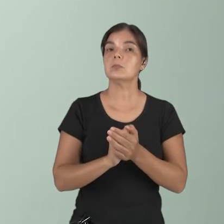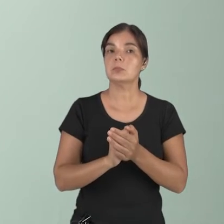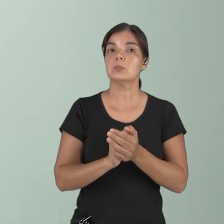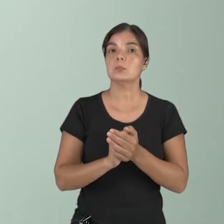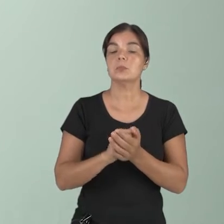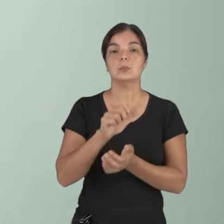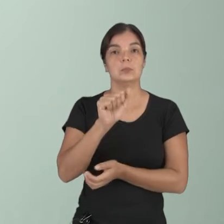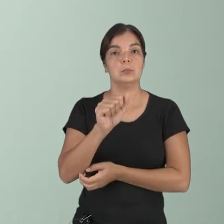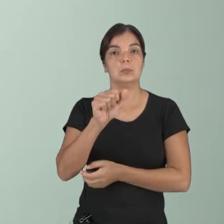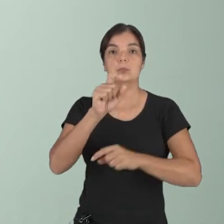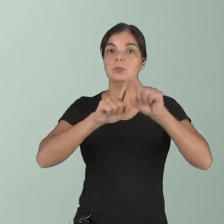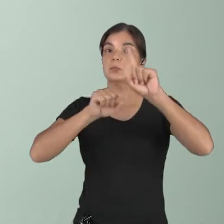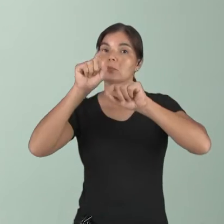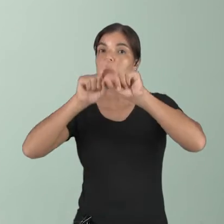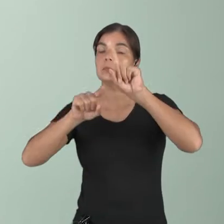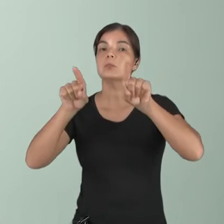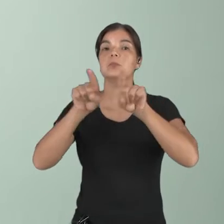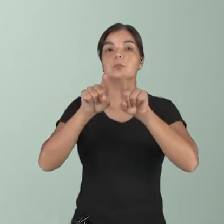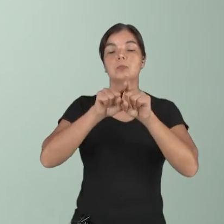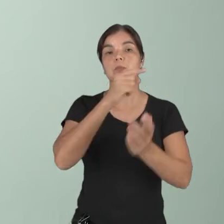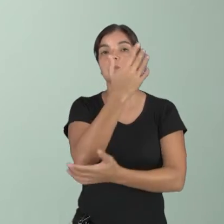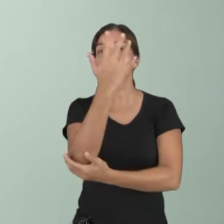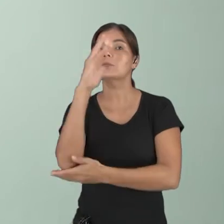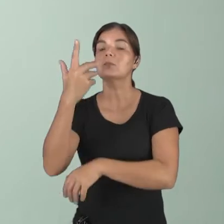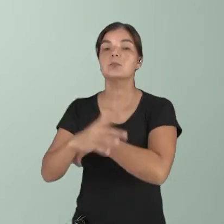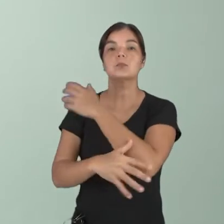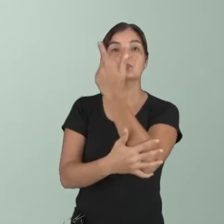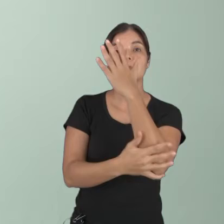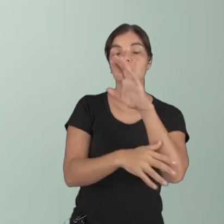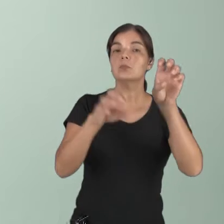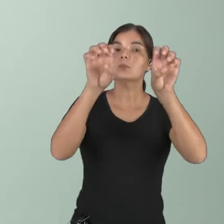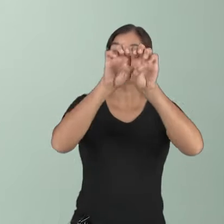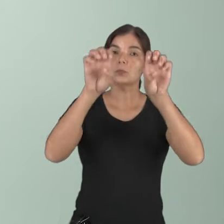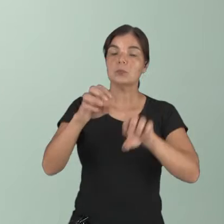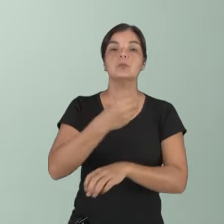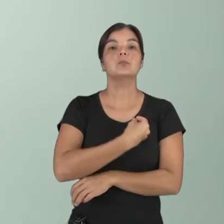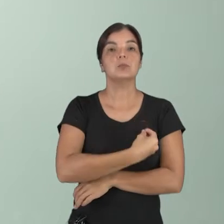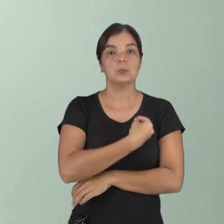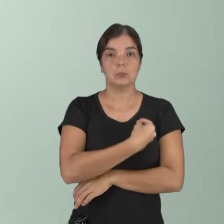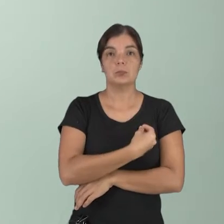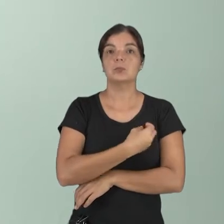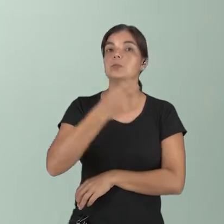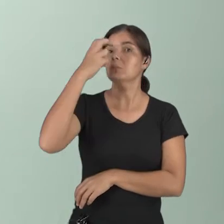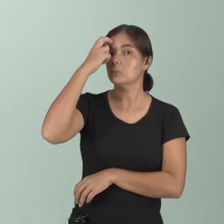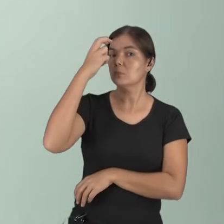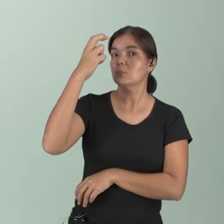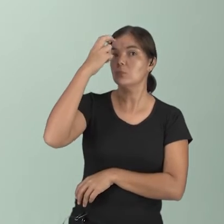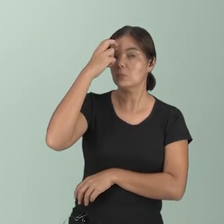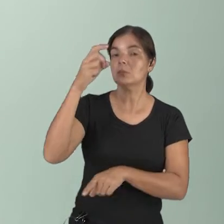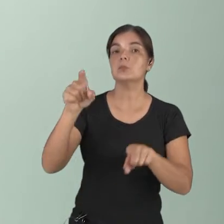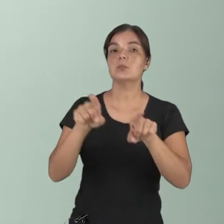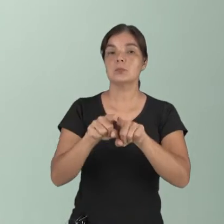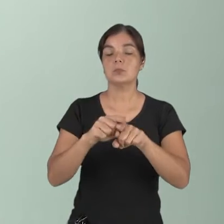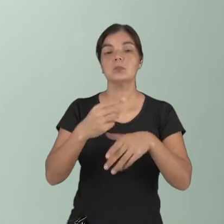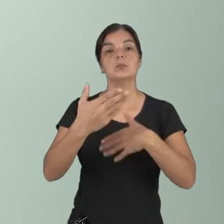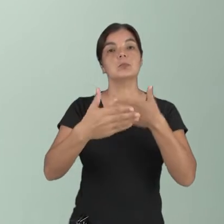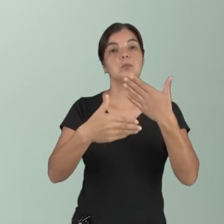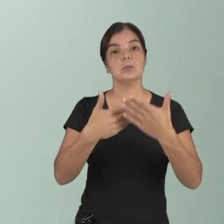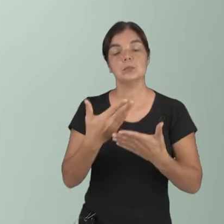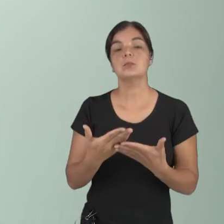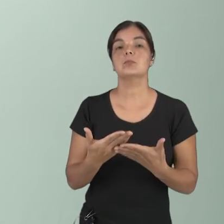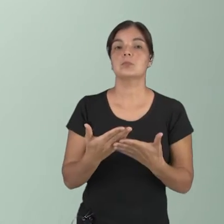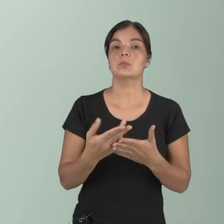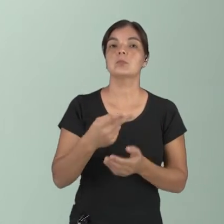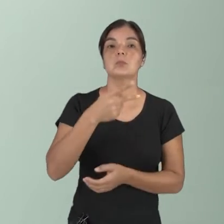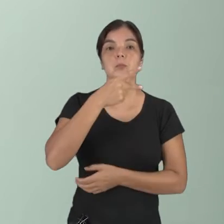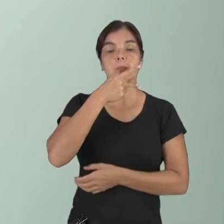sobre astronomia, sobre a natureza, a estrutura dos seres. Ele foi um cara muito inteligente e, posteriormente,